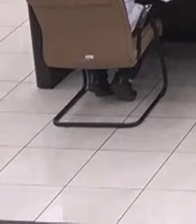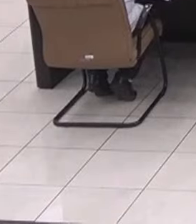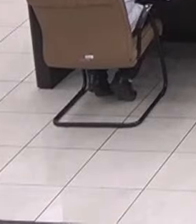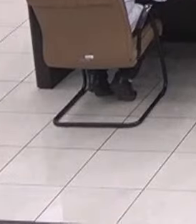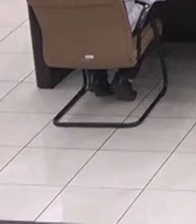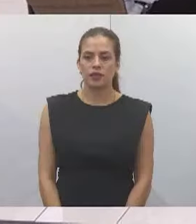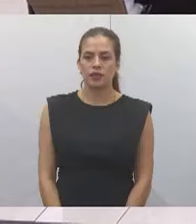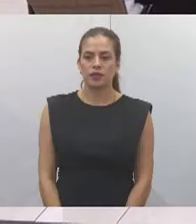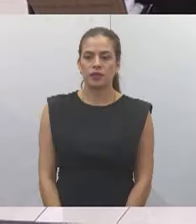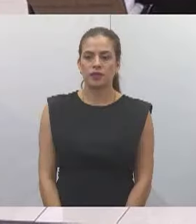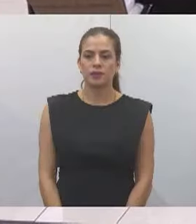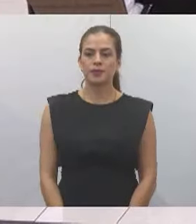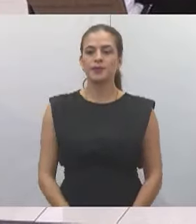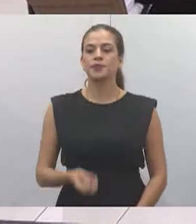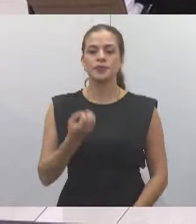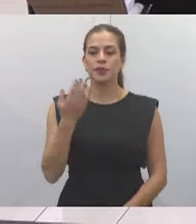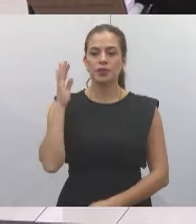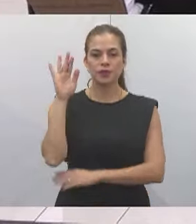Boa tarde a todos.